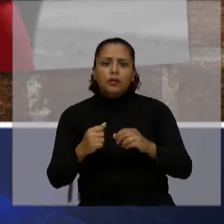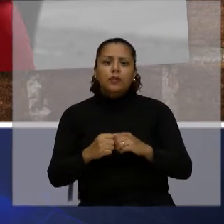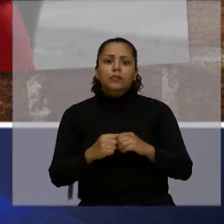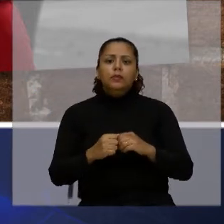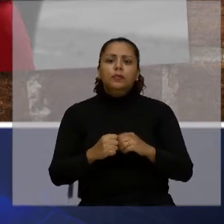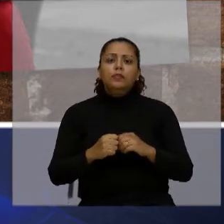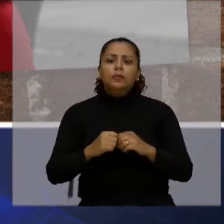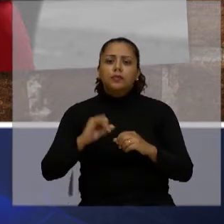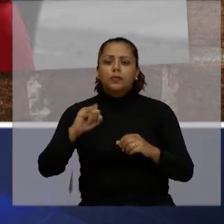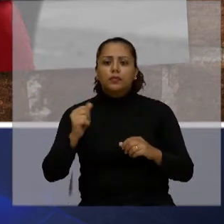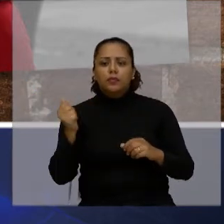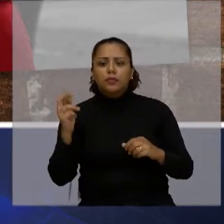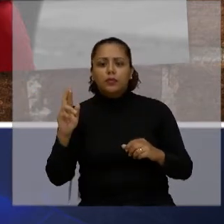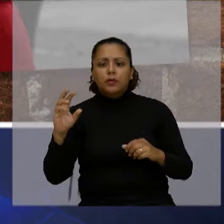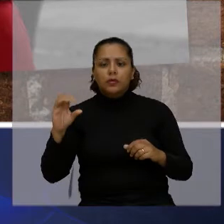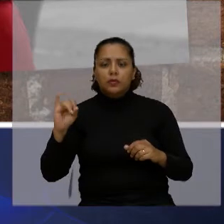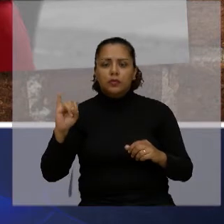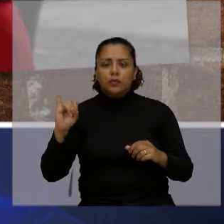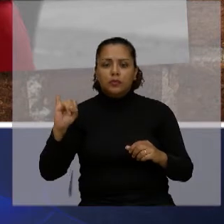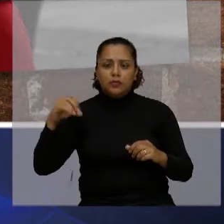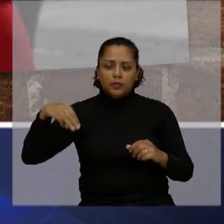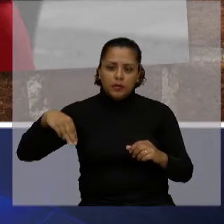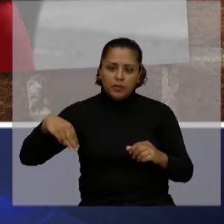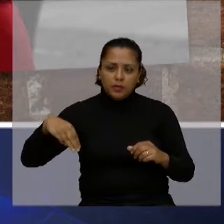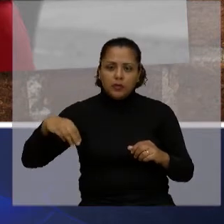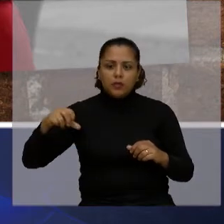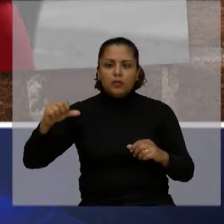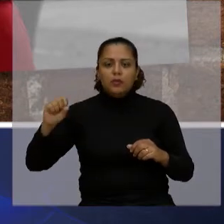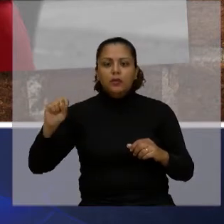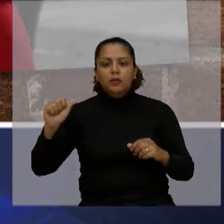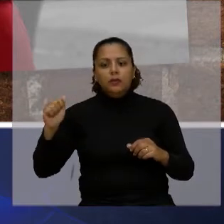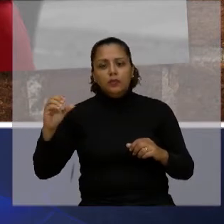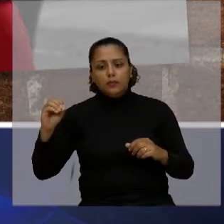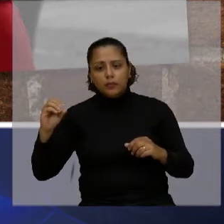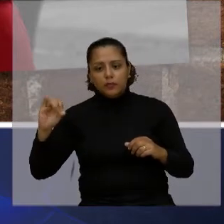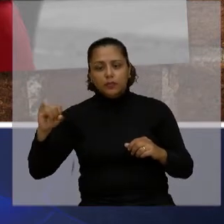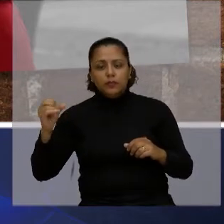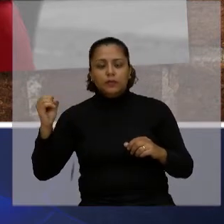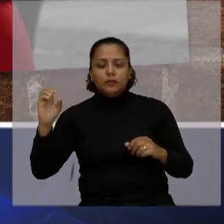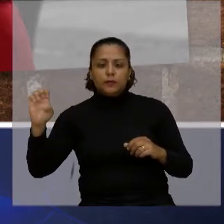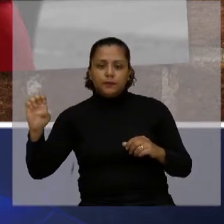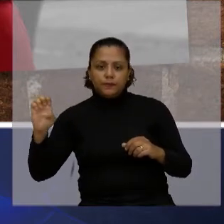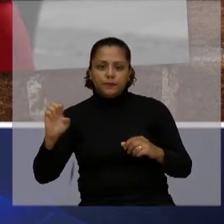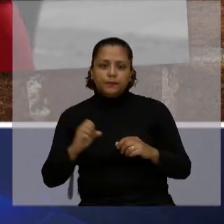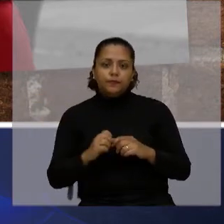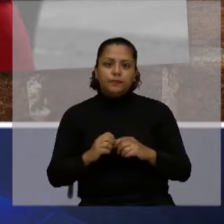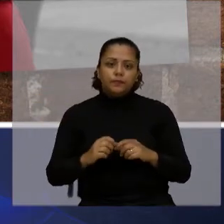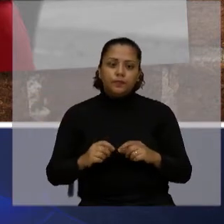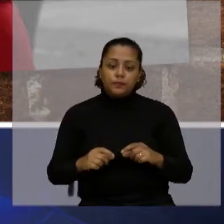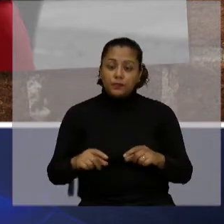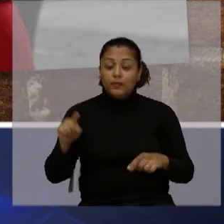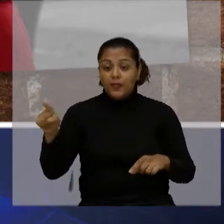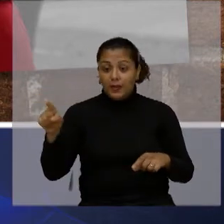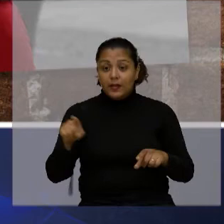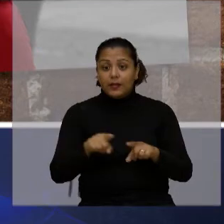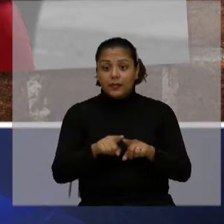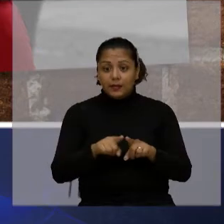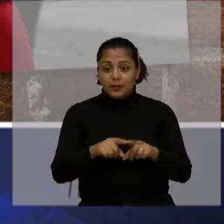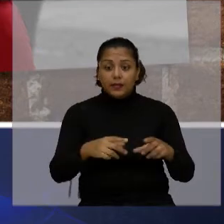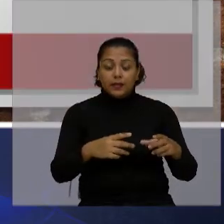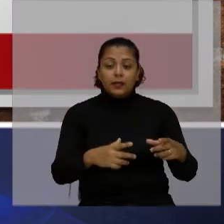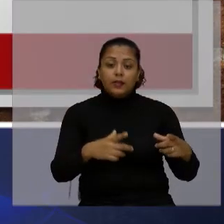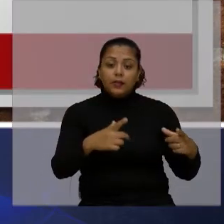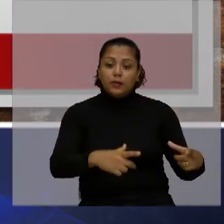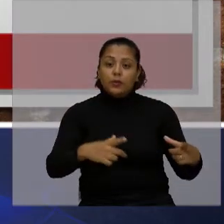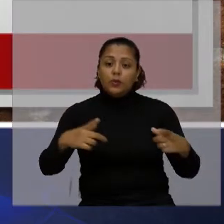dos líderes de futebol lá daquela região. É o campo de futebol. Pode passar, por